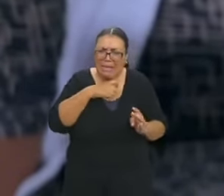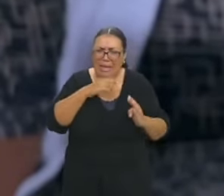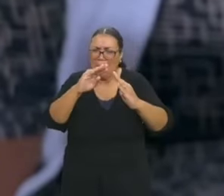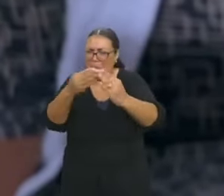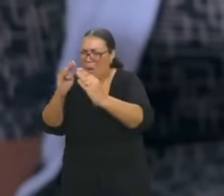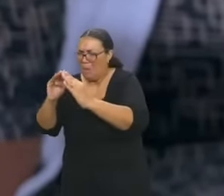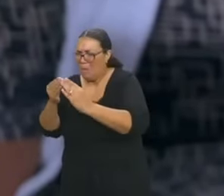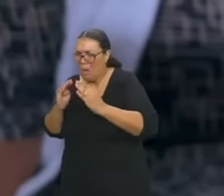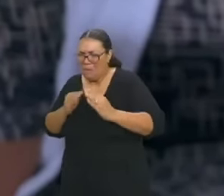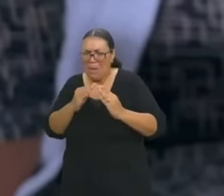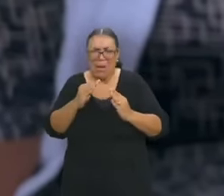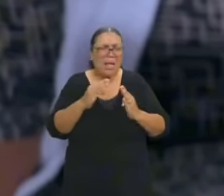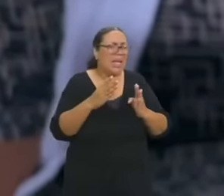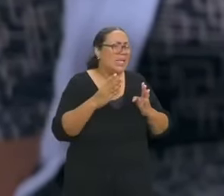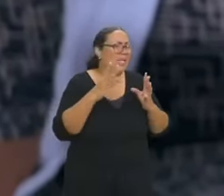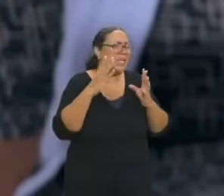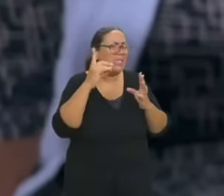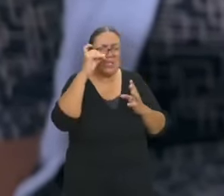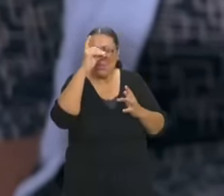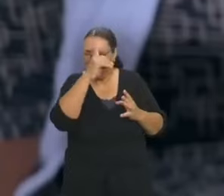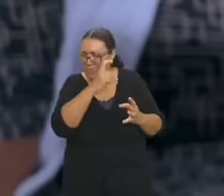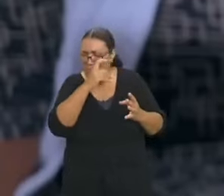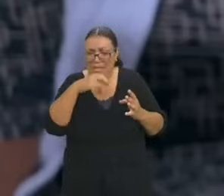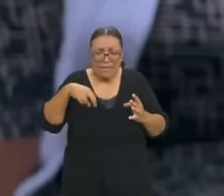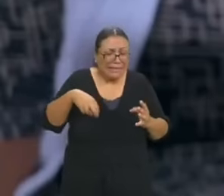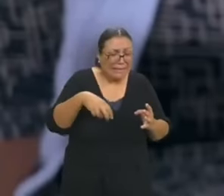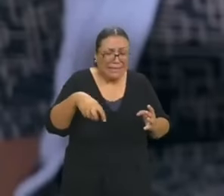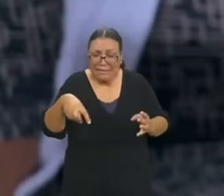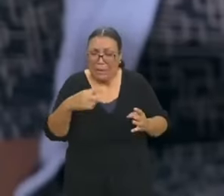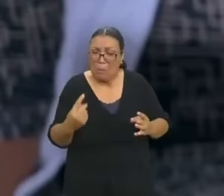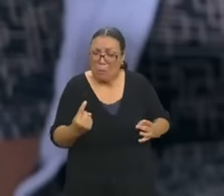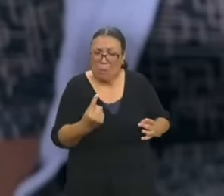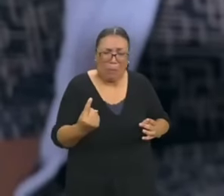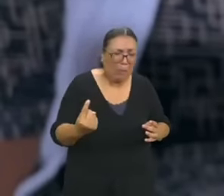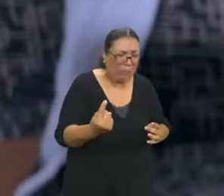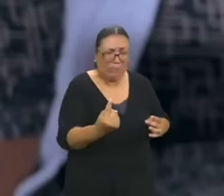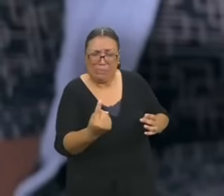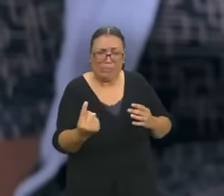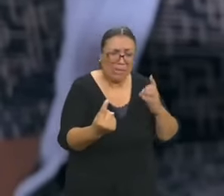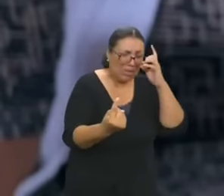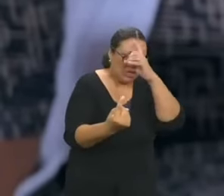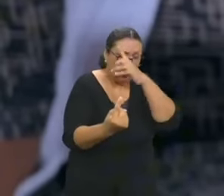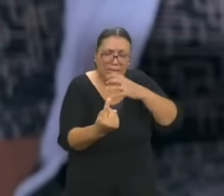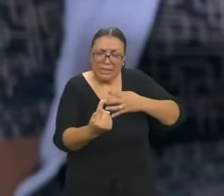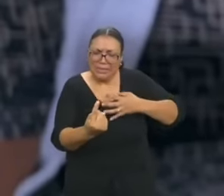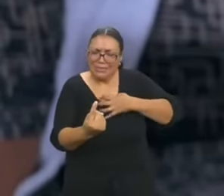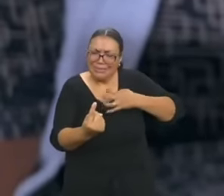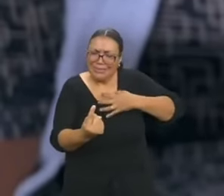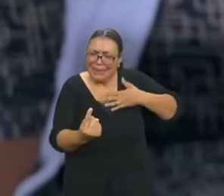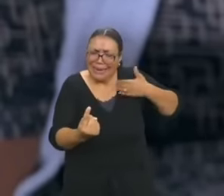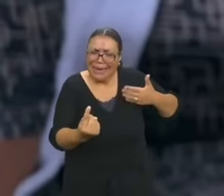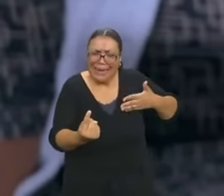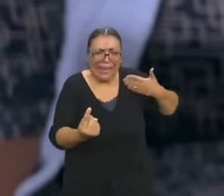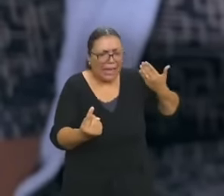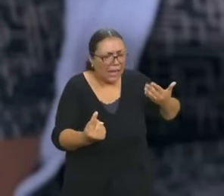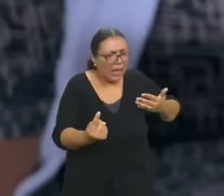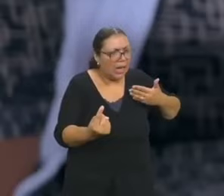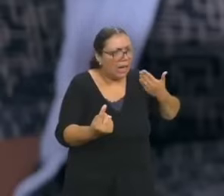biqueira, né, com todos os voluntários. E aquele momento, mas foi me dando uma alegria tão grande no meu coração, uma alegria tão